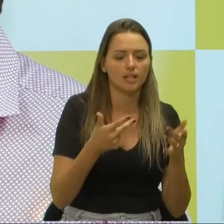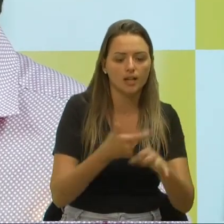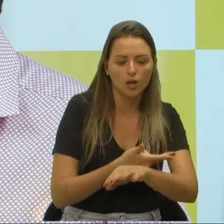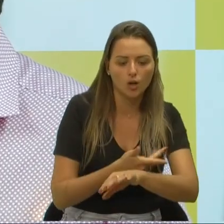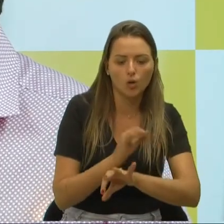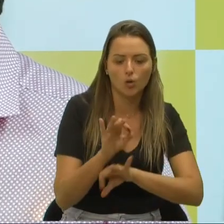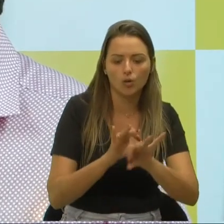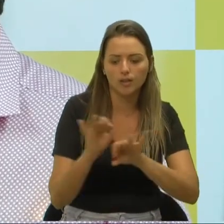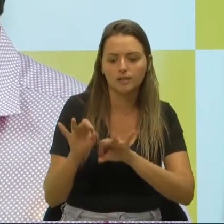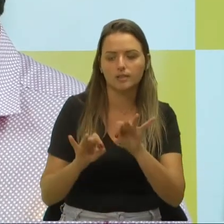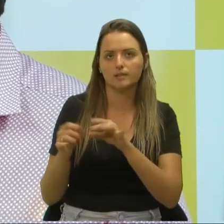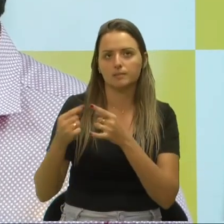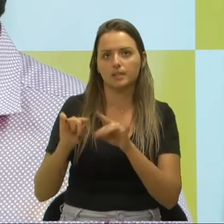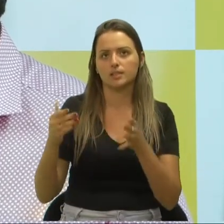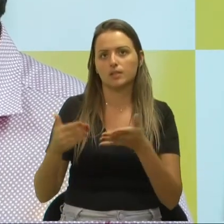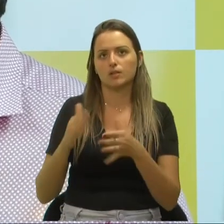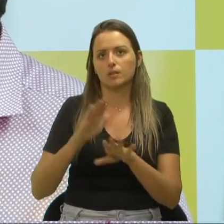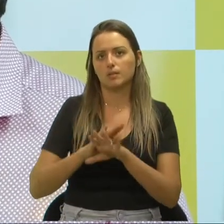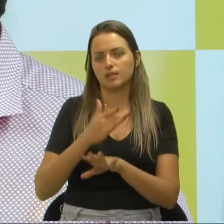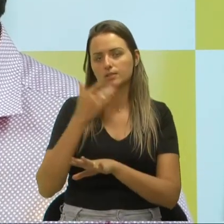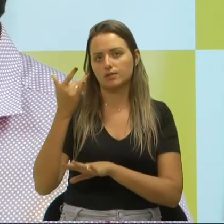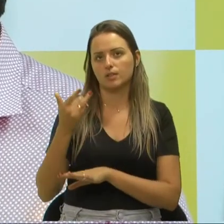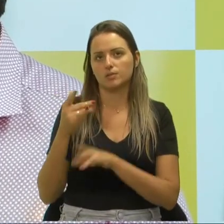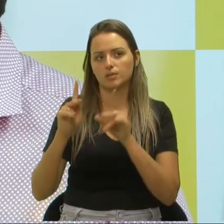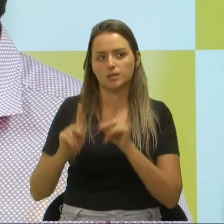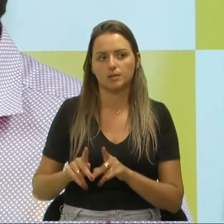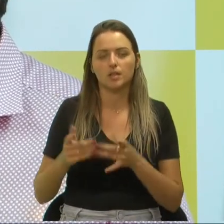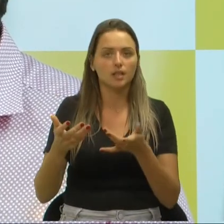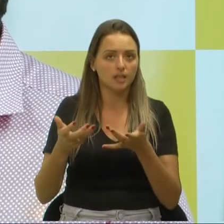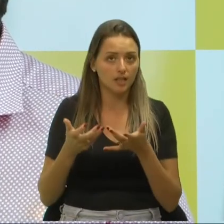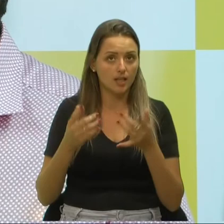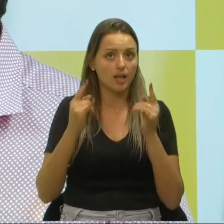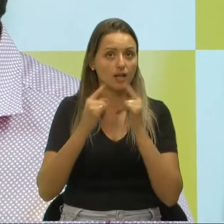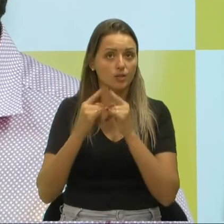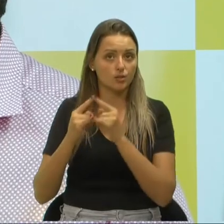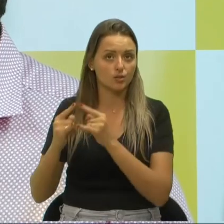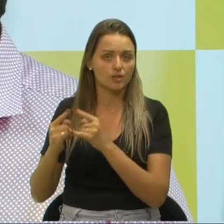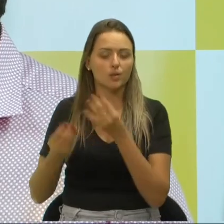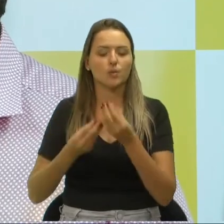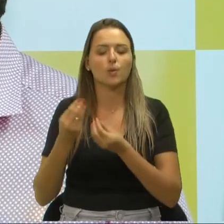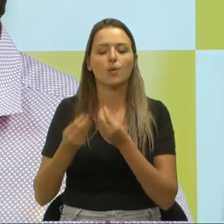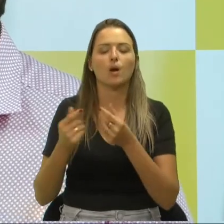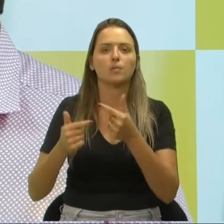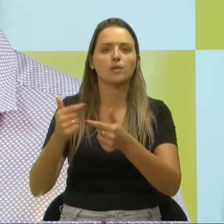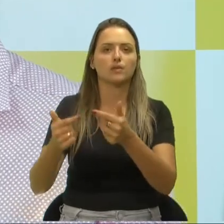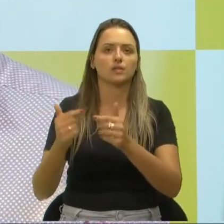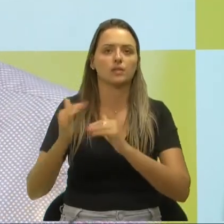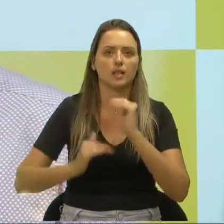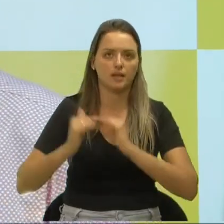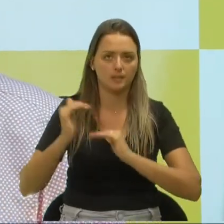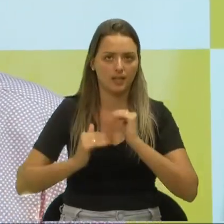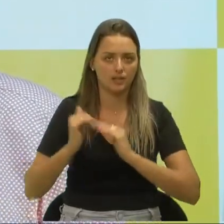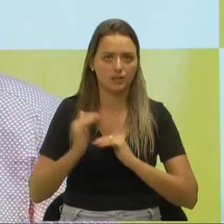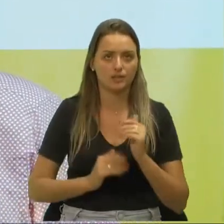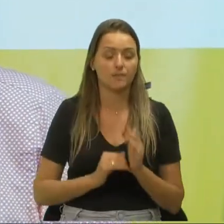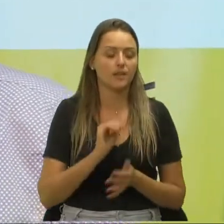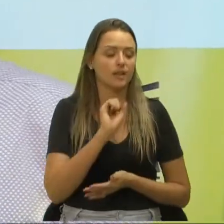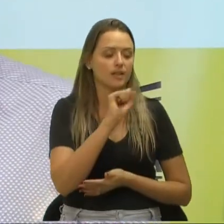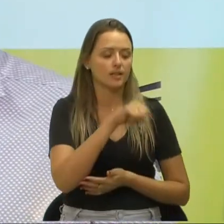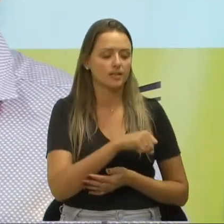mas agora facilita para essas pessoas que querem, ou entidades, enfim, como é que vai funcionar isso na prática? Com